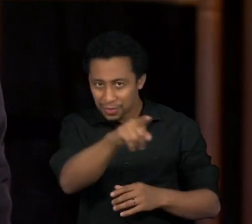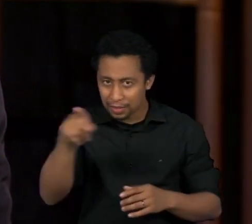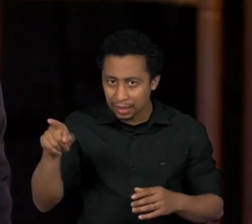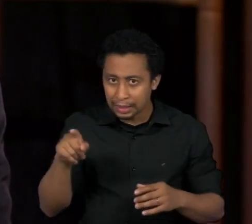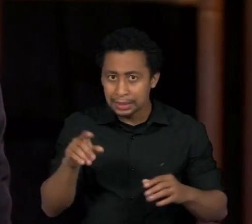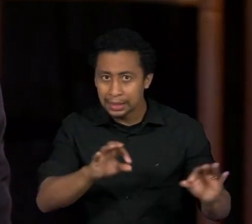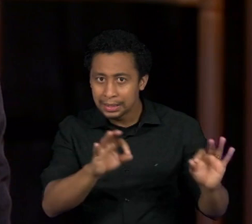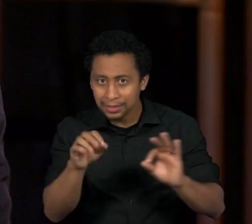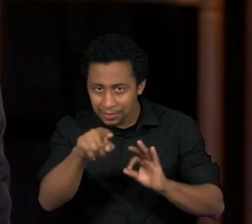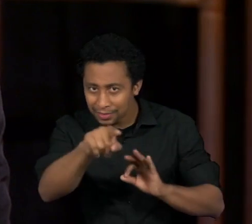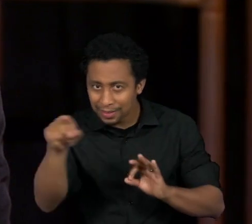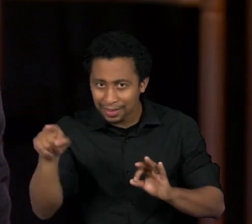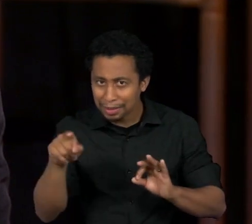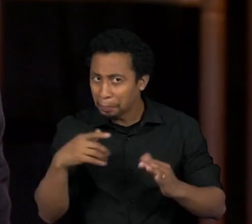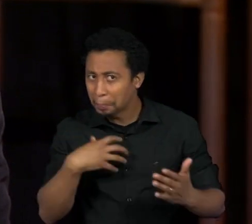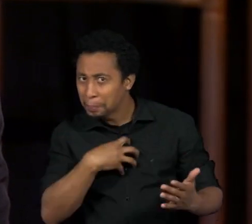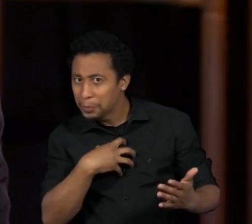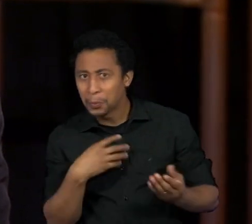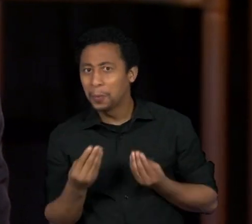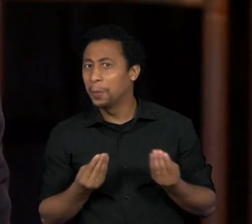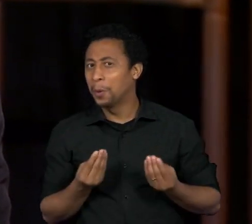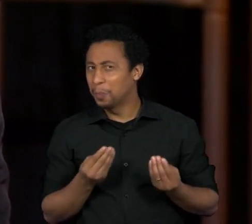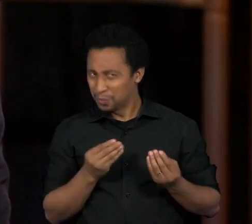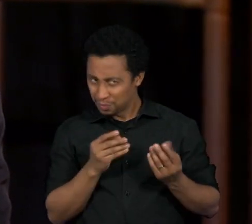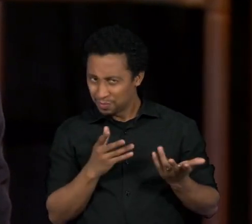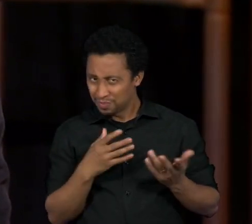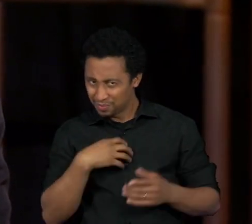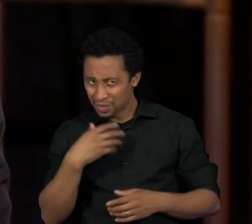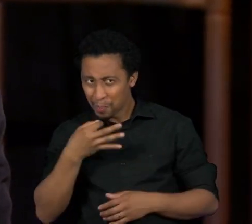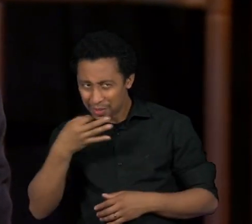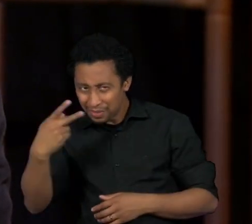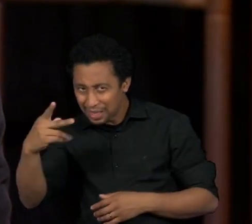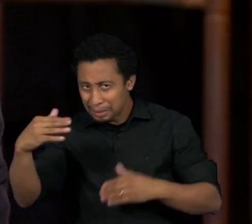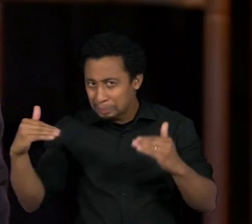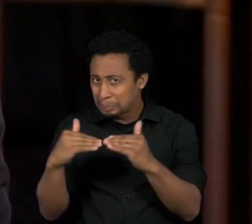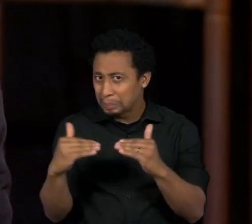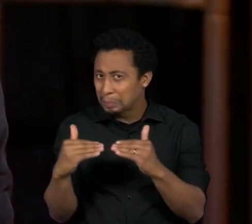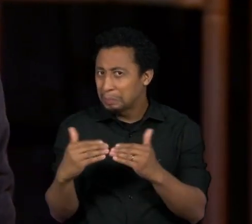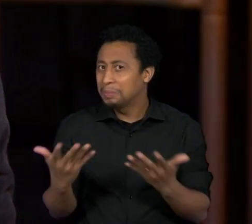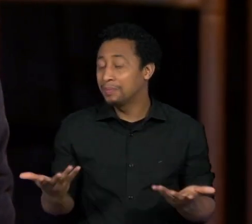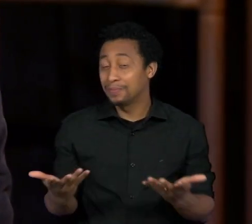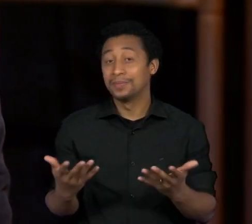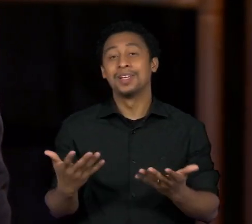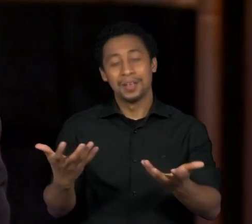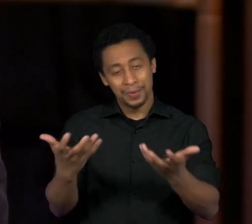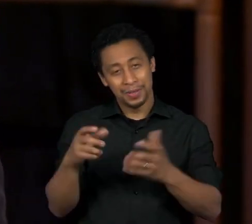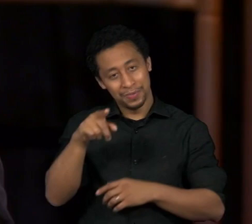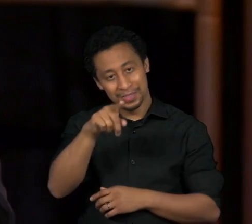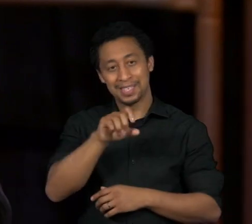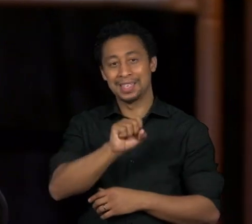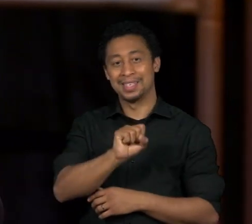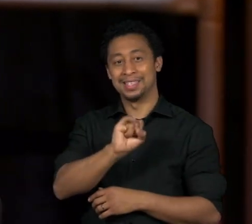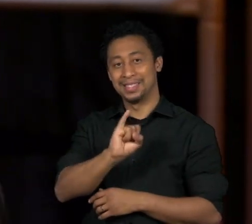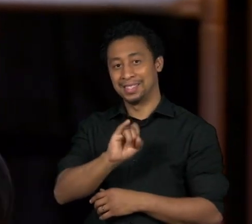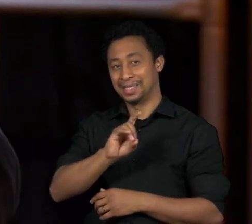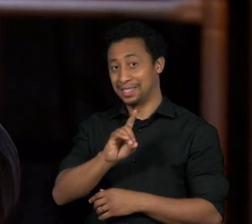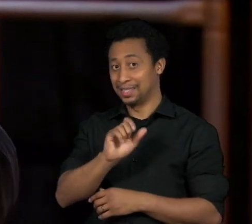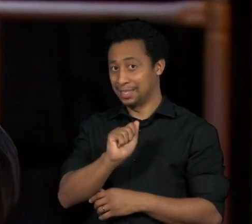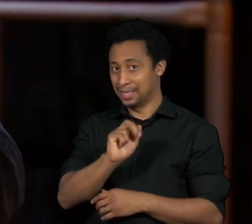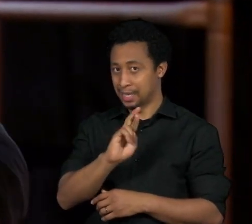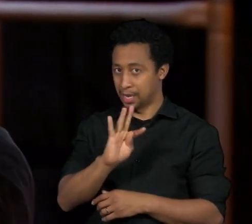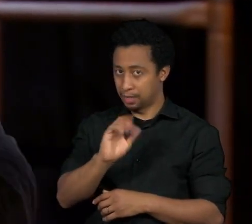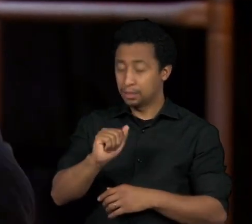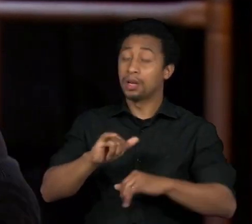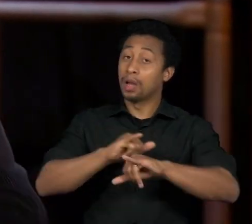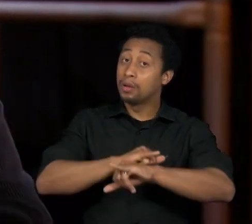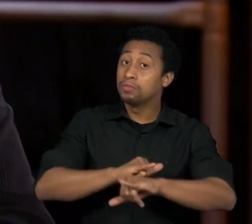identificou? Eu queria que você desse, Siddhartha, um recado para os humanos, né? Ou explicasse o recado